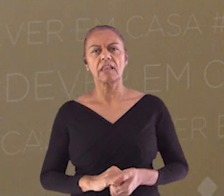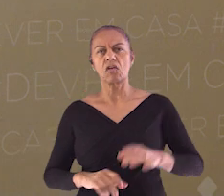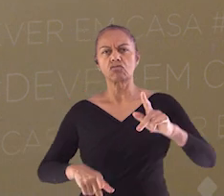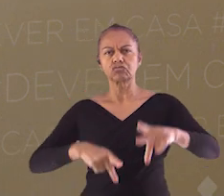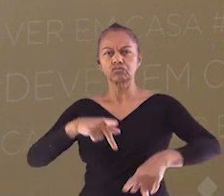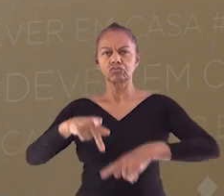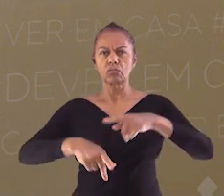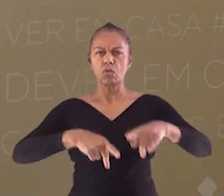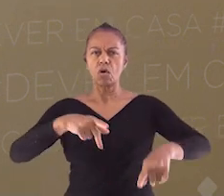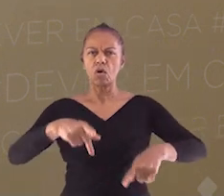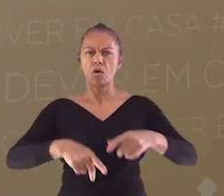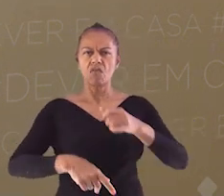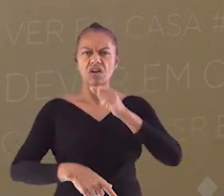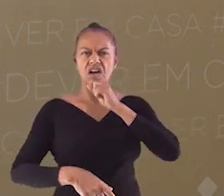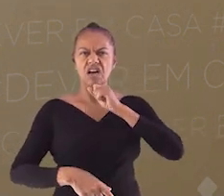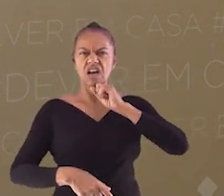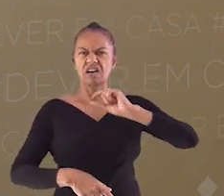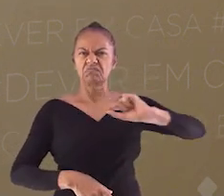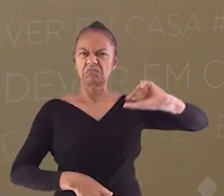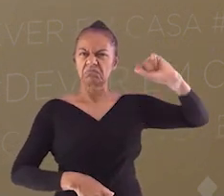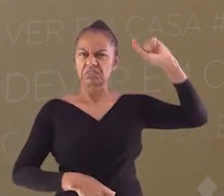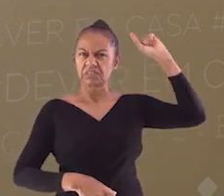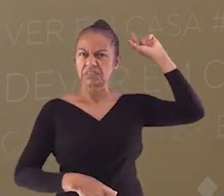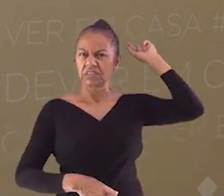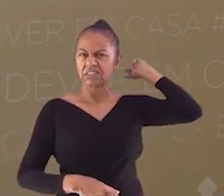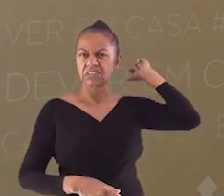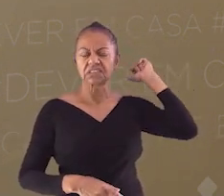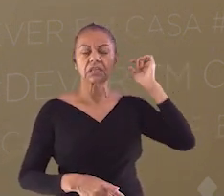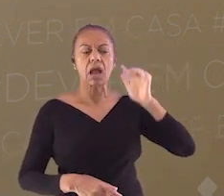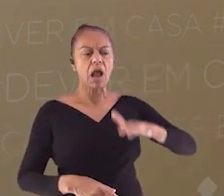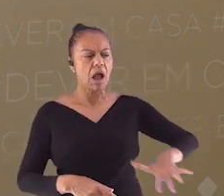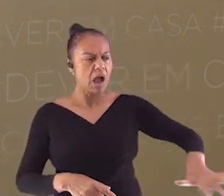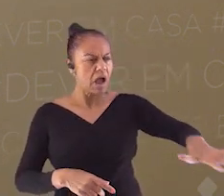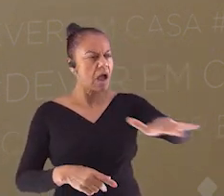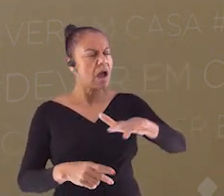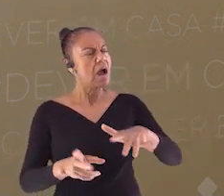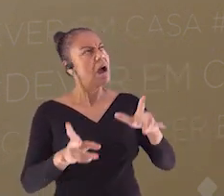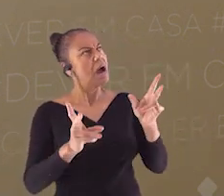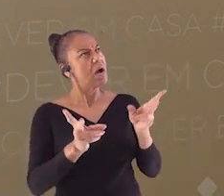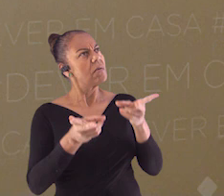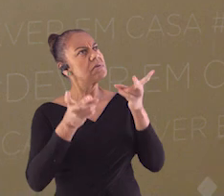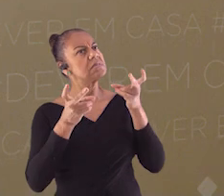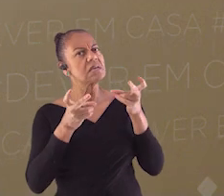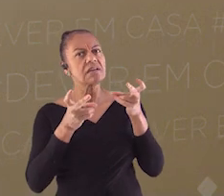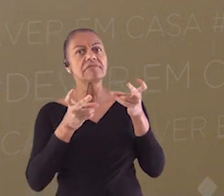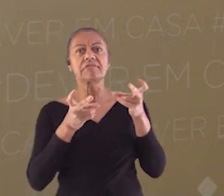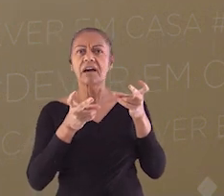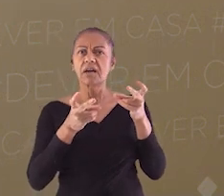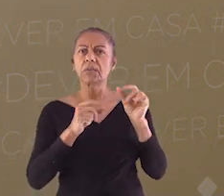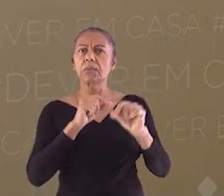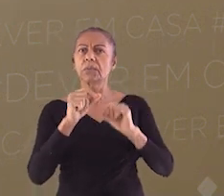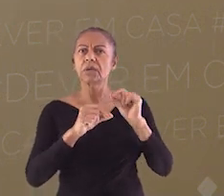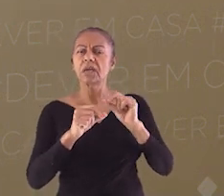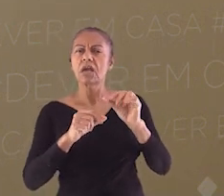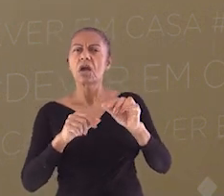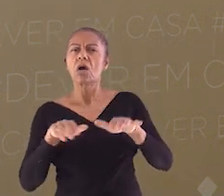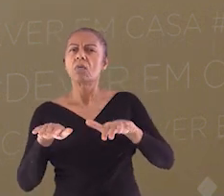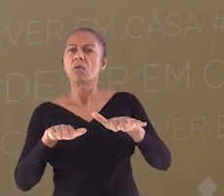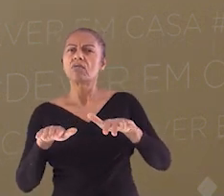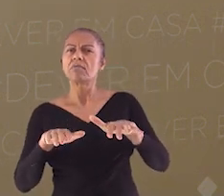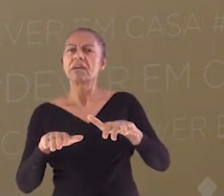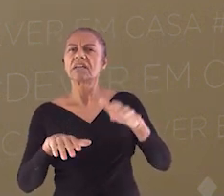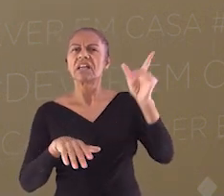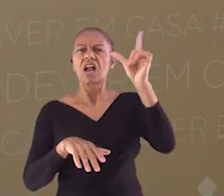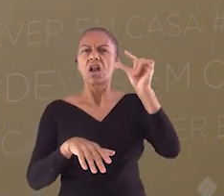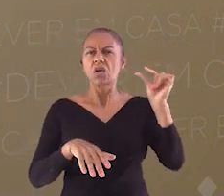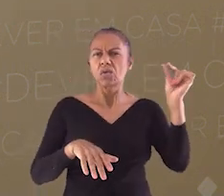As civilizações antigas observaram que os movimentos do Sol, da Lua e da Terra se repetiam em ciclos. Como